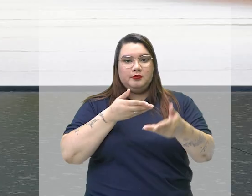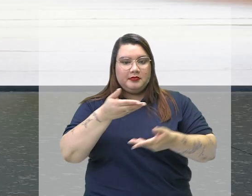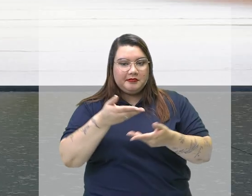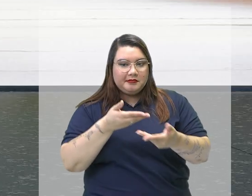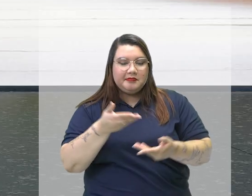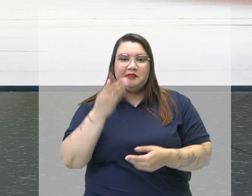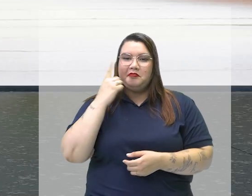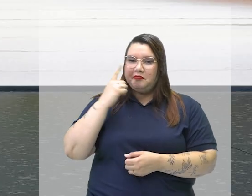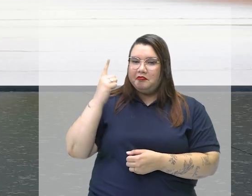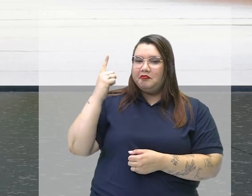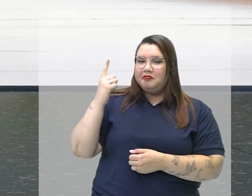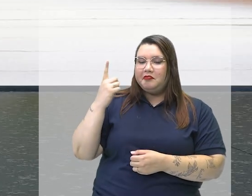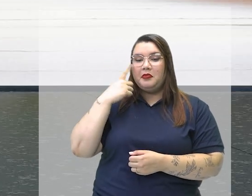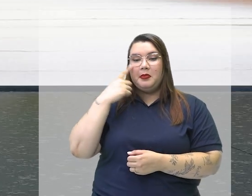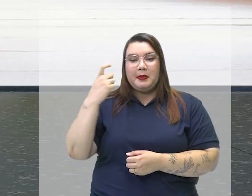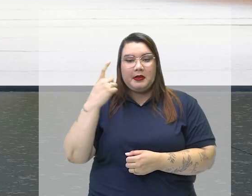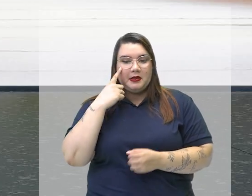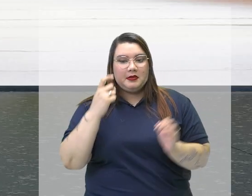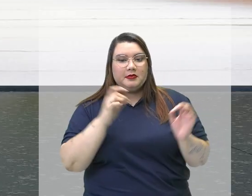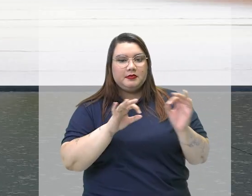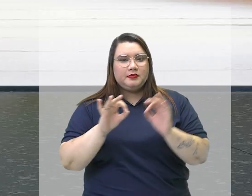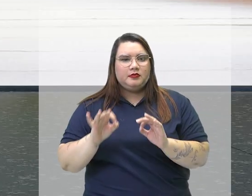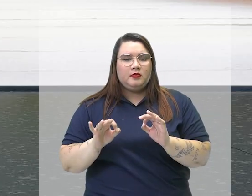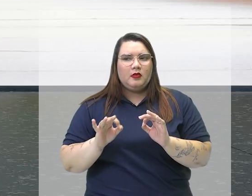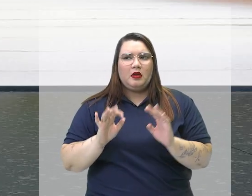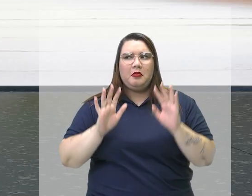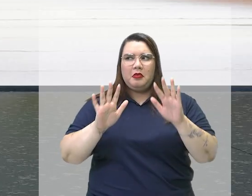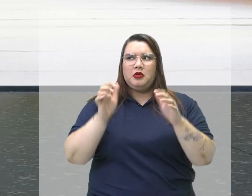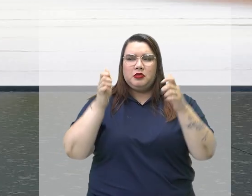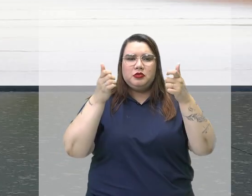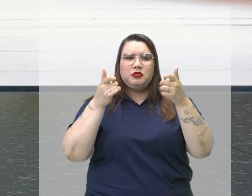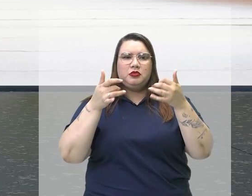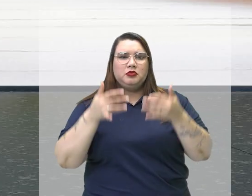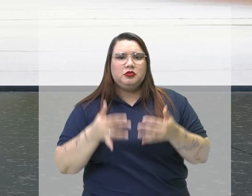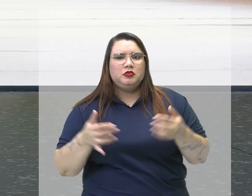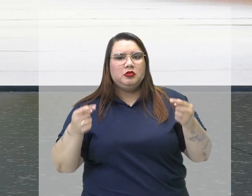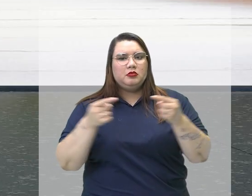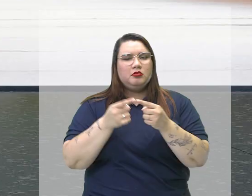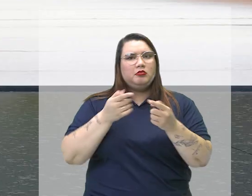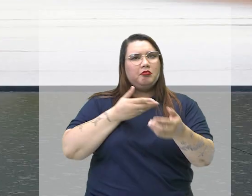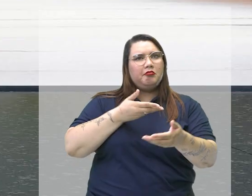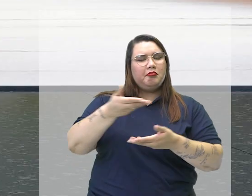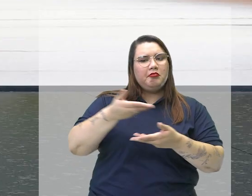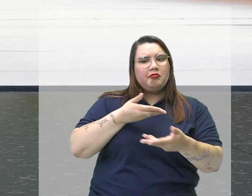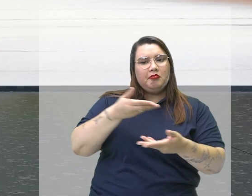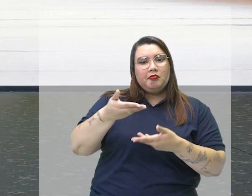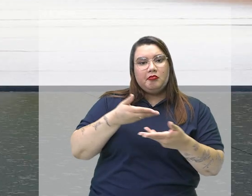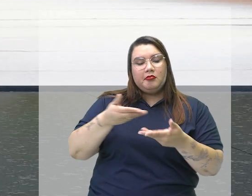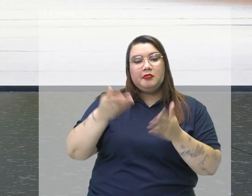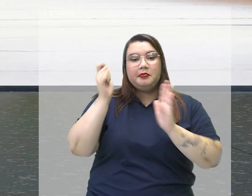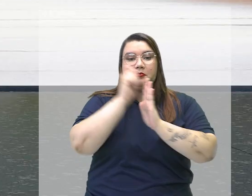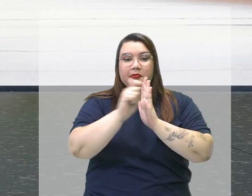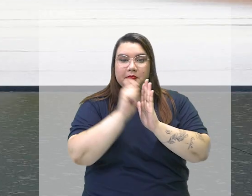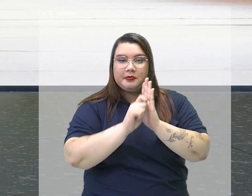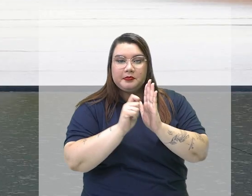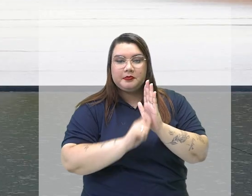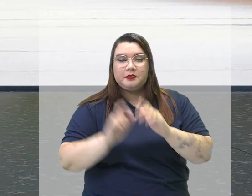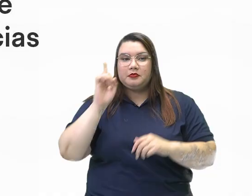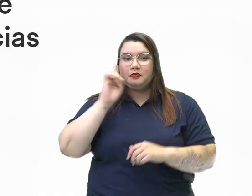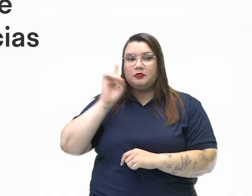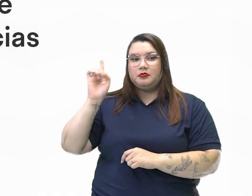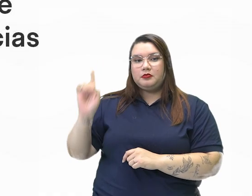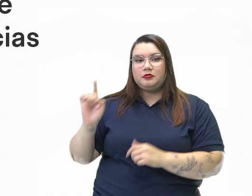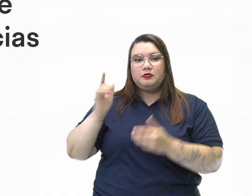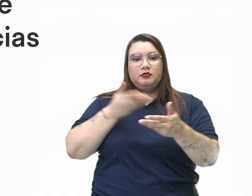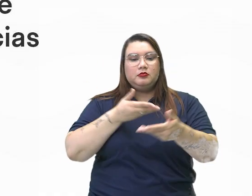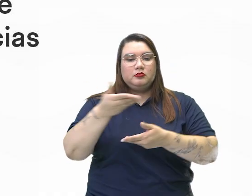e interação. Bem interessante, né? E falando dessa questão de interação, anotem